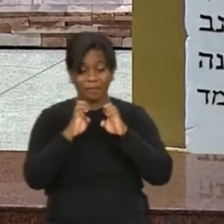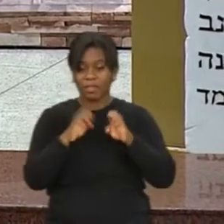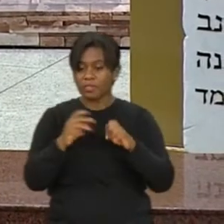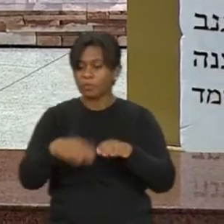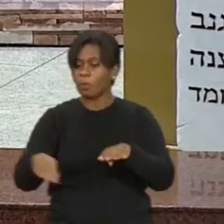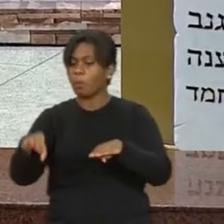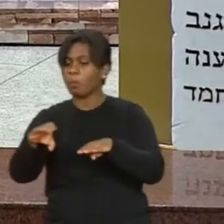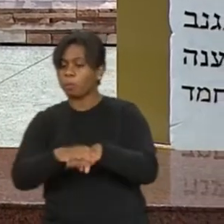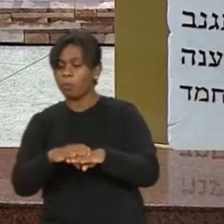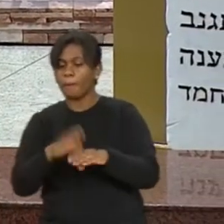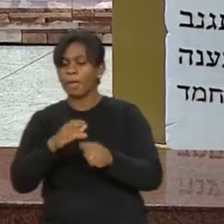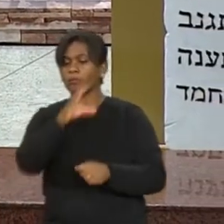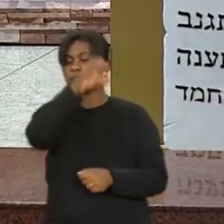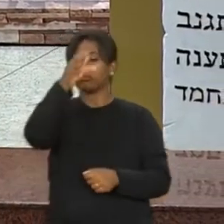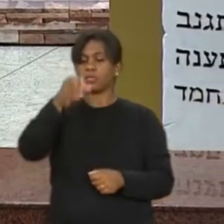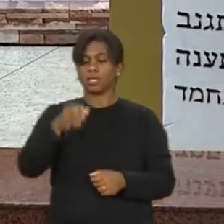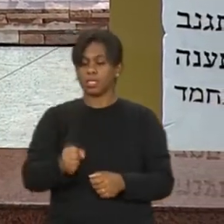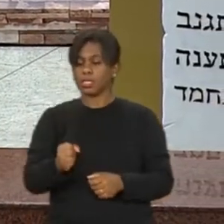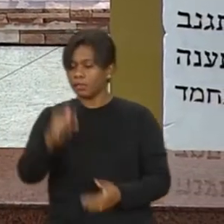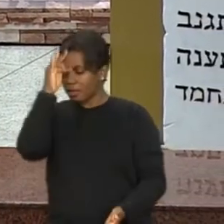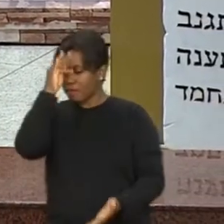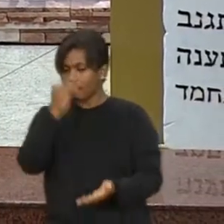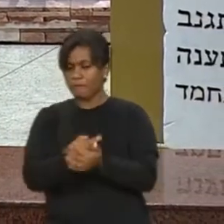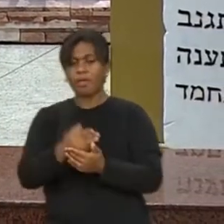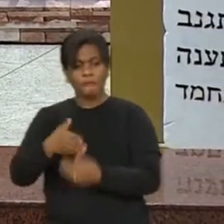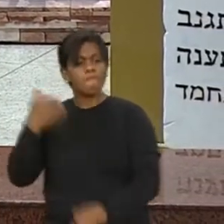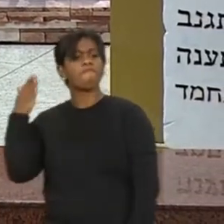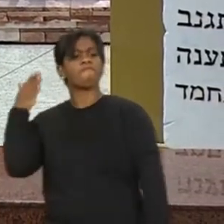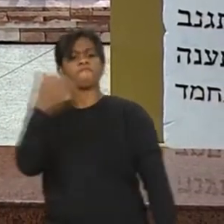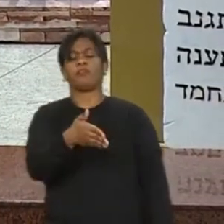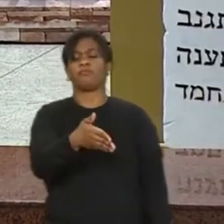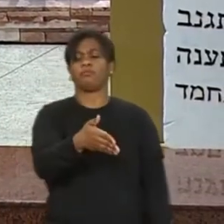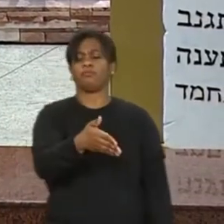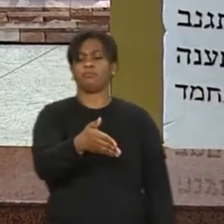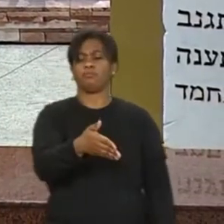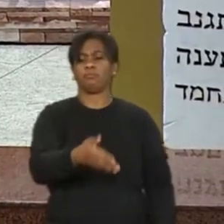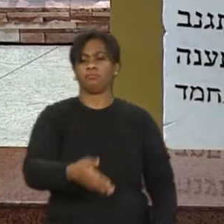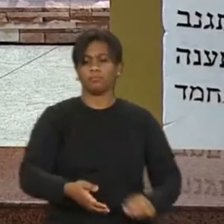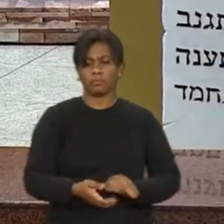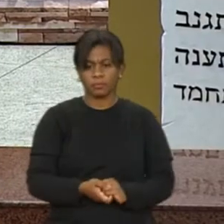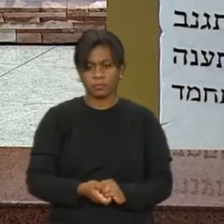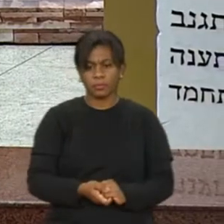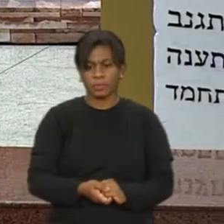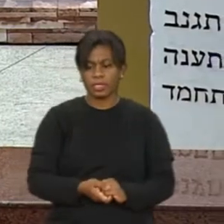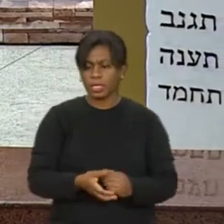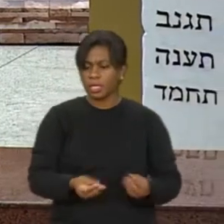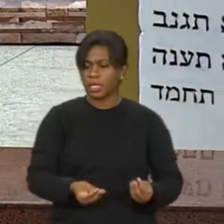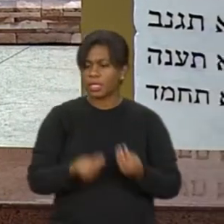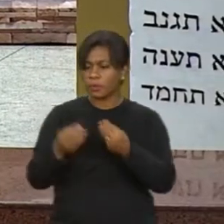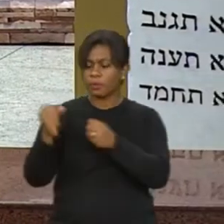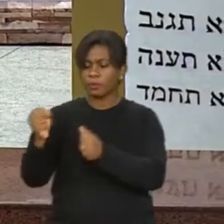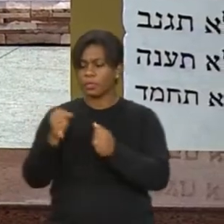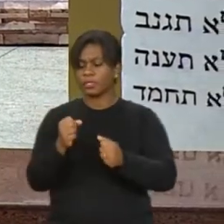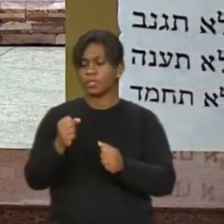sandálias, pegue o cajado, pegue a fé de vocês e pode ir. E deu autoridade.